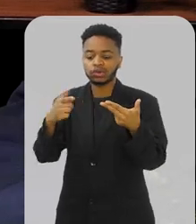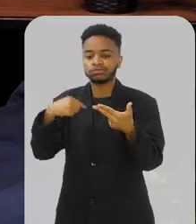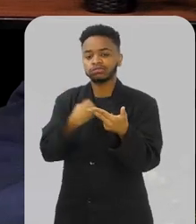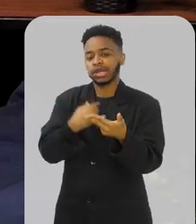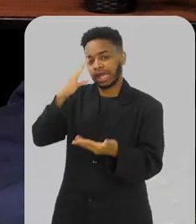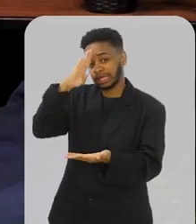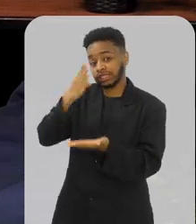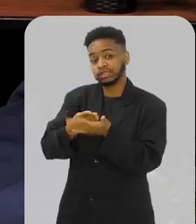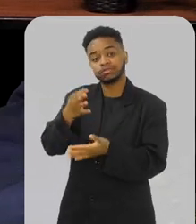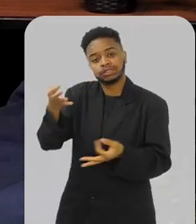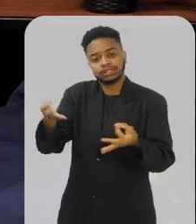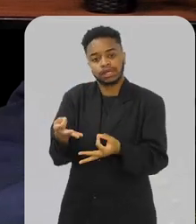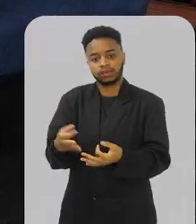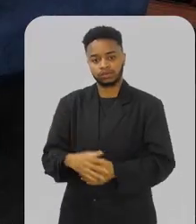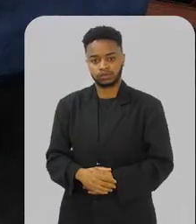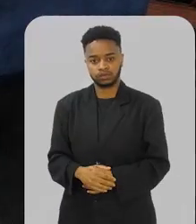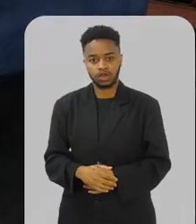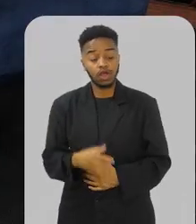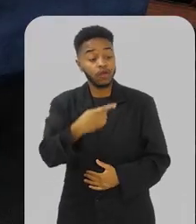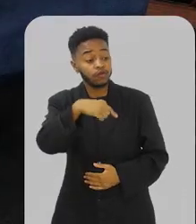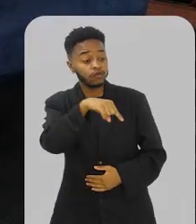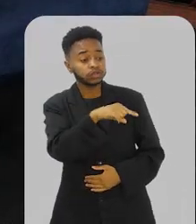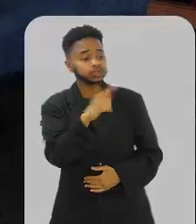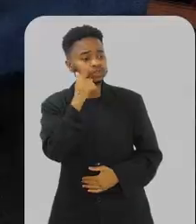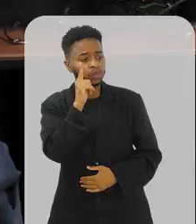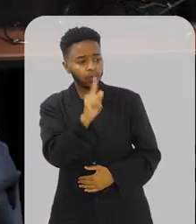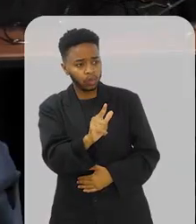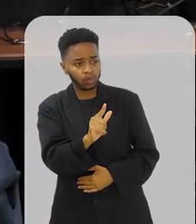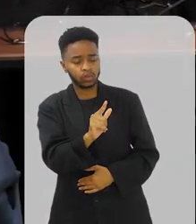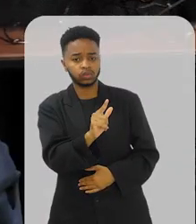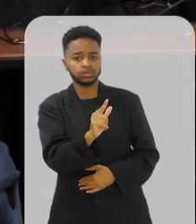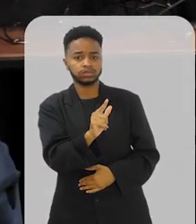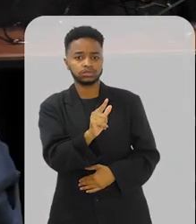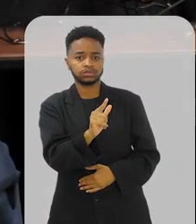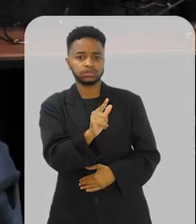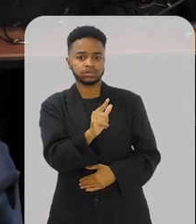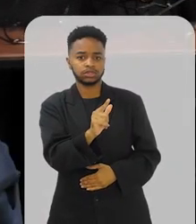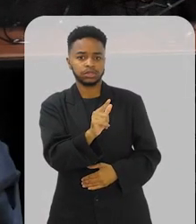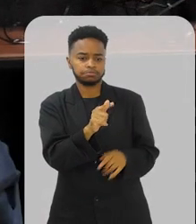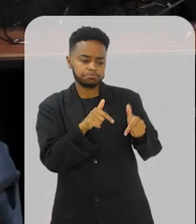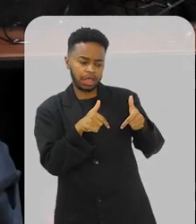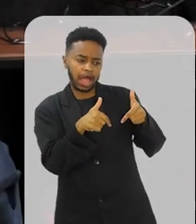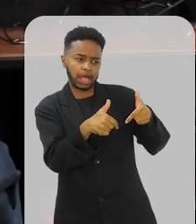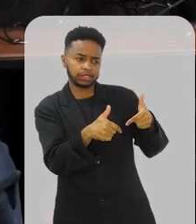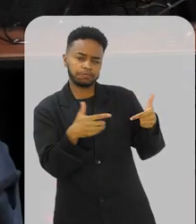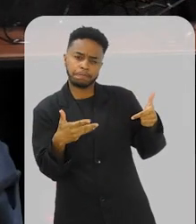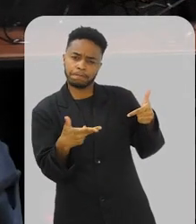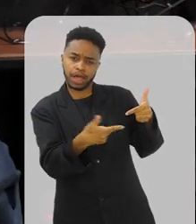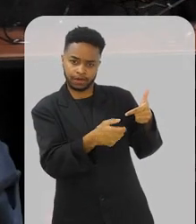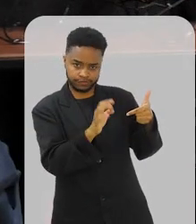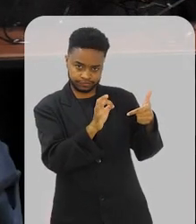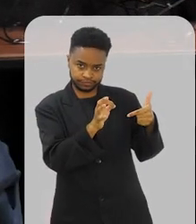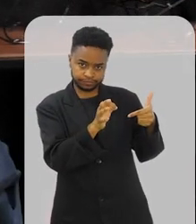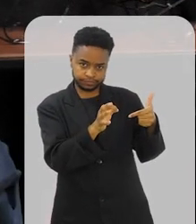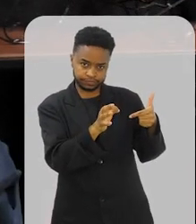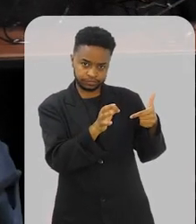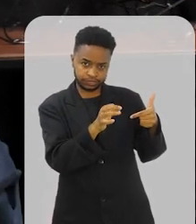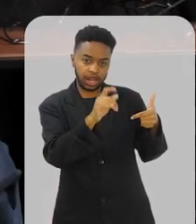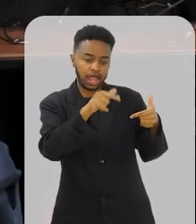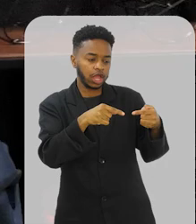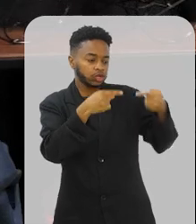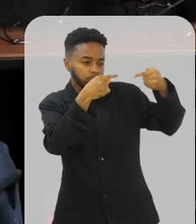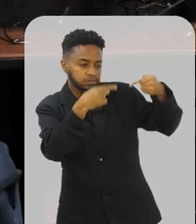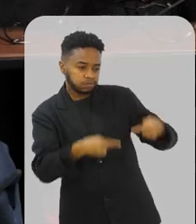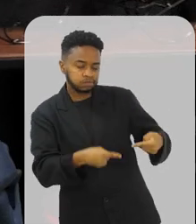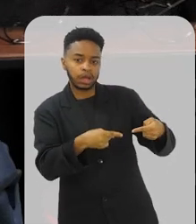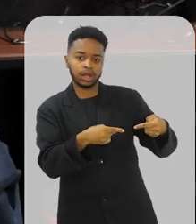acreditamos ser certo. Vocês conseguiram um feito maravilhoso, que foi uma